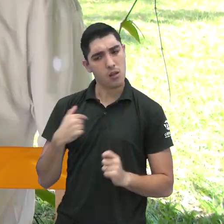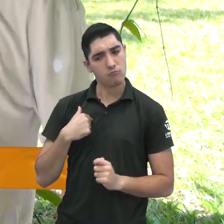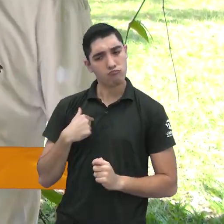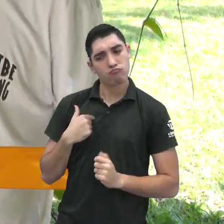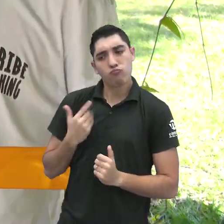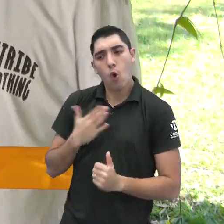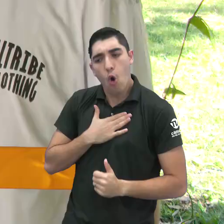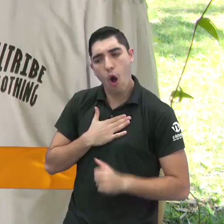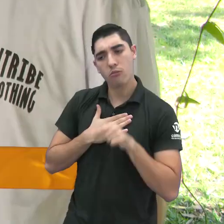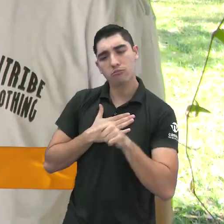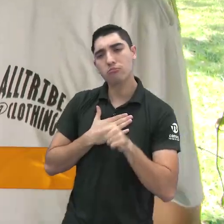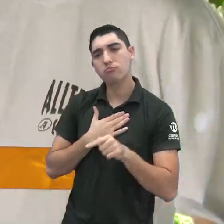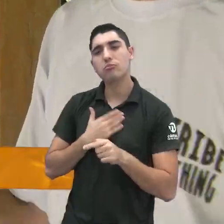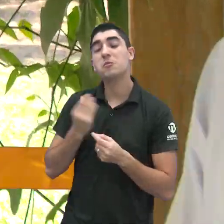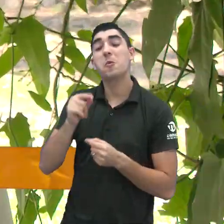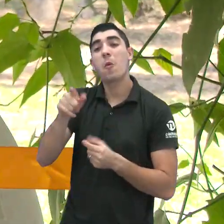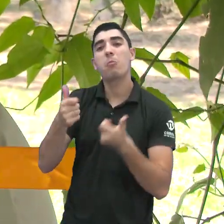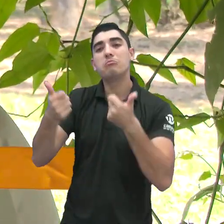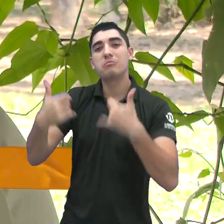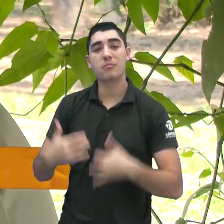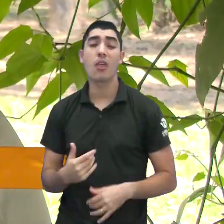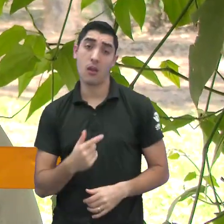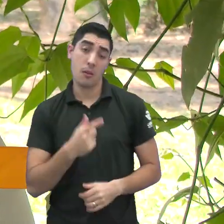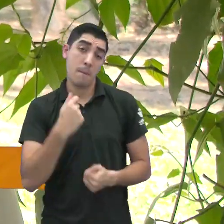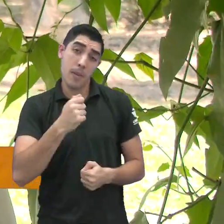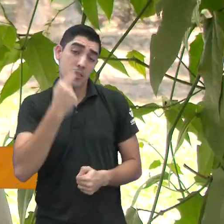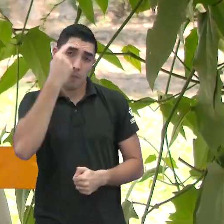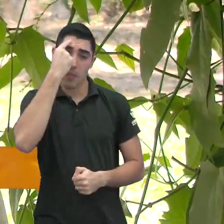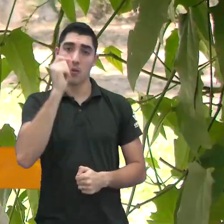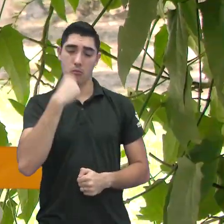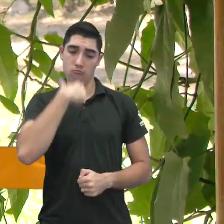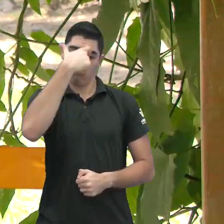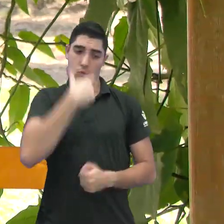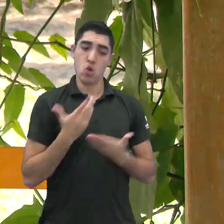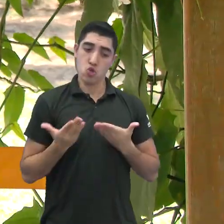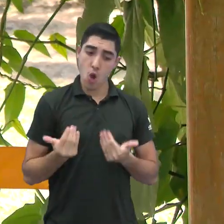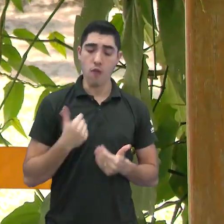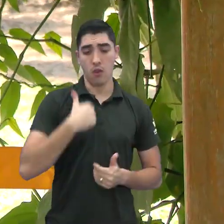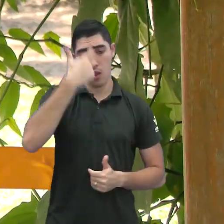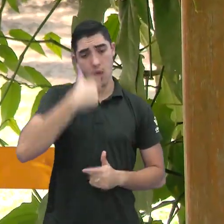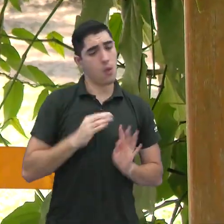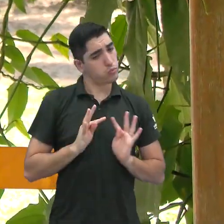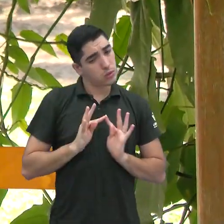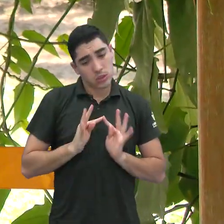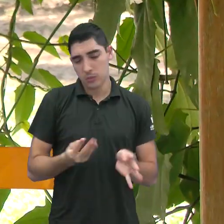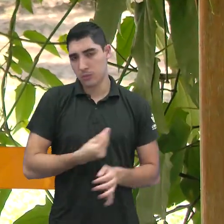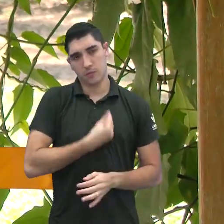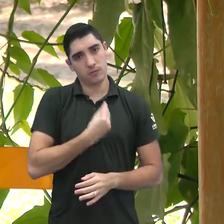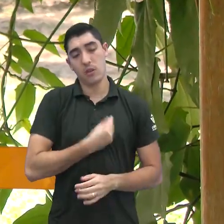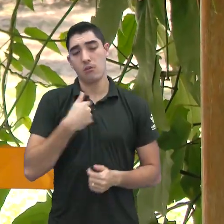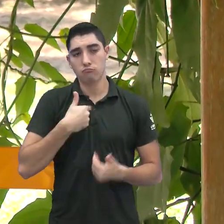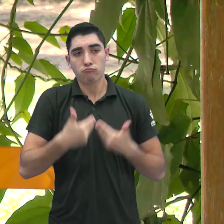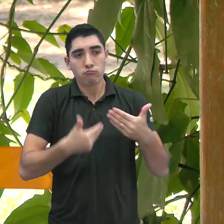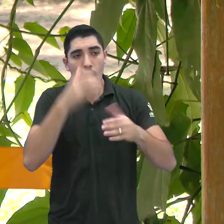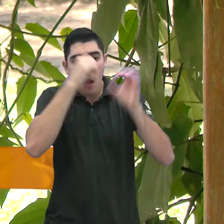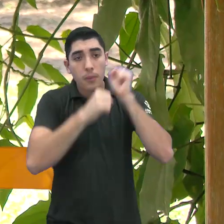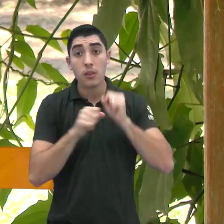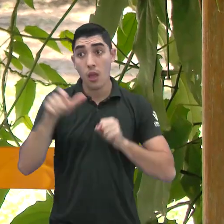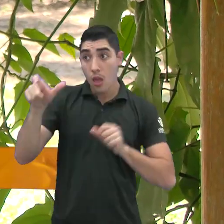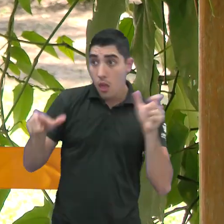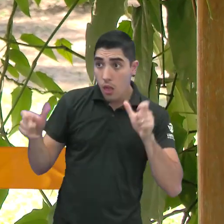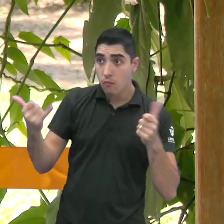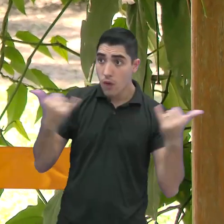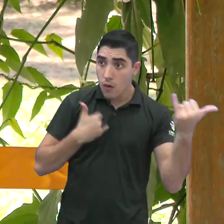quero. Você tem que ser humilde, você sabe que você é novo, você tem que aprender. Então você tem que saber ouvir mais